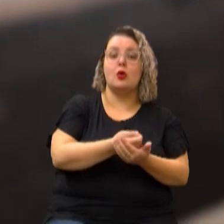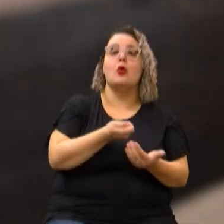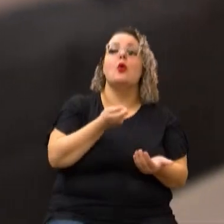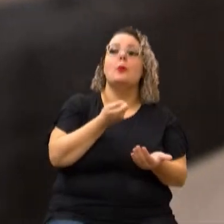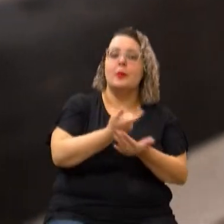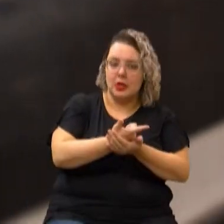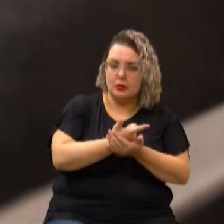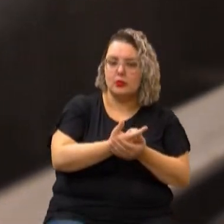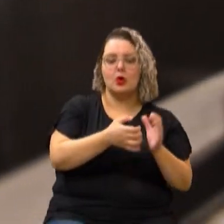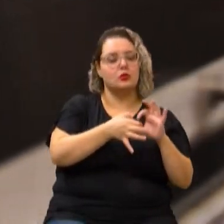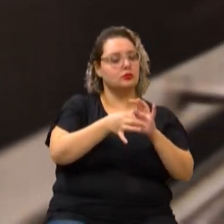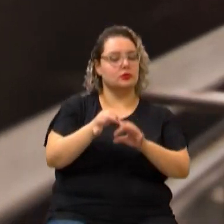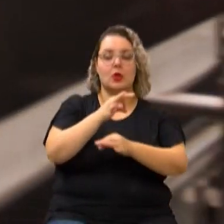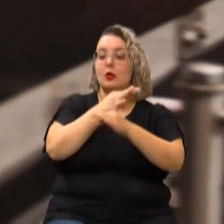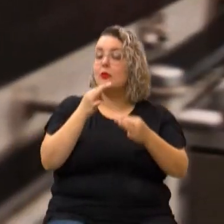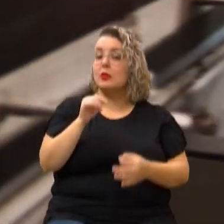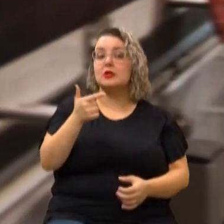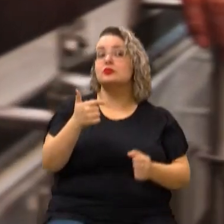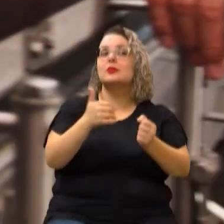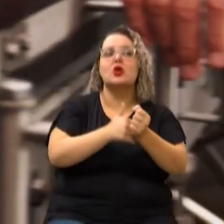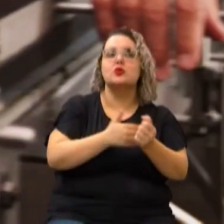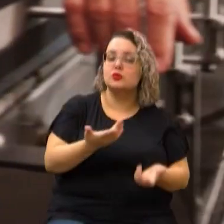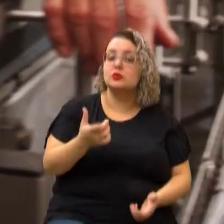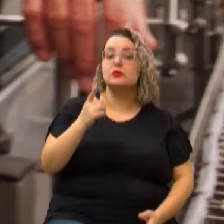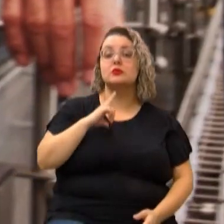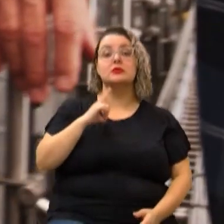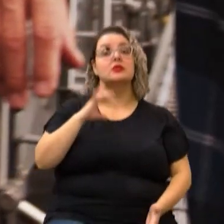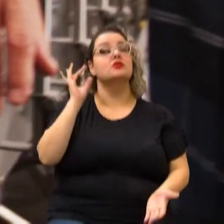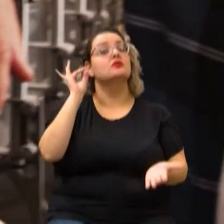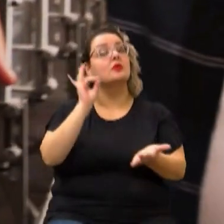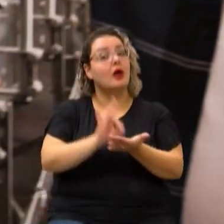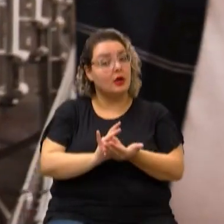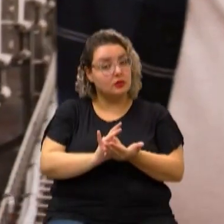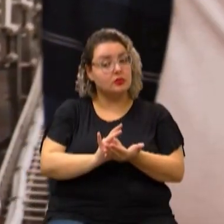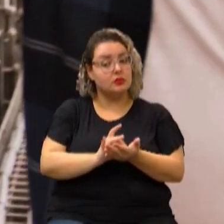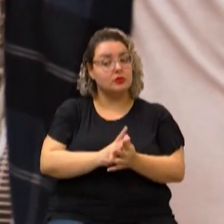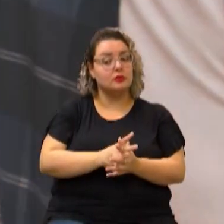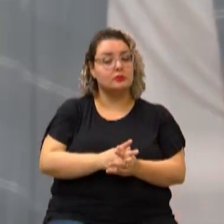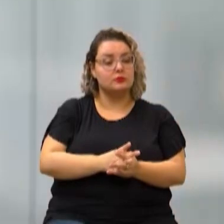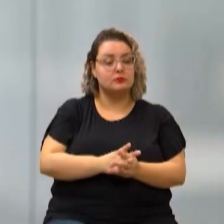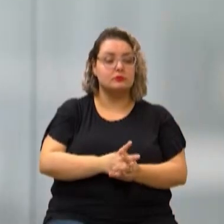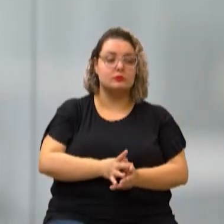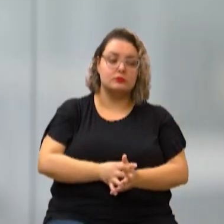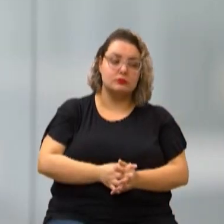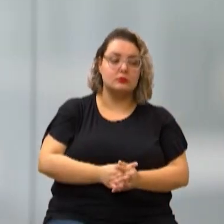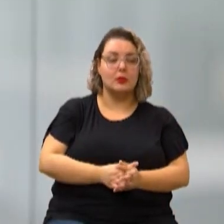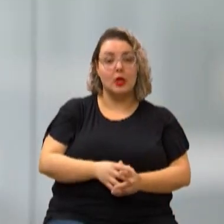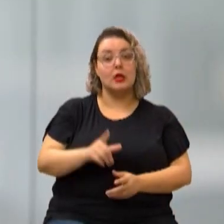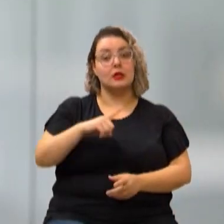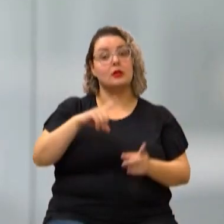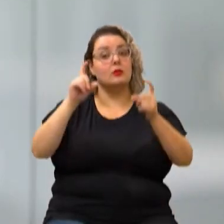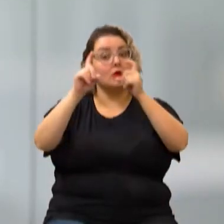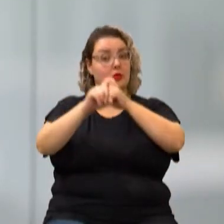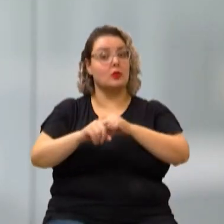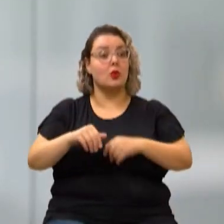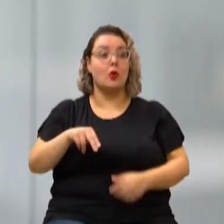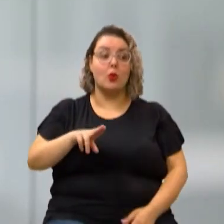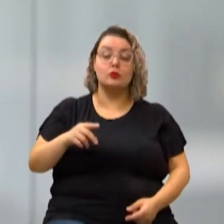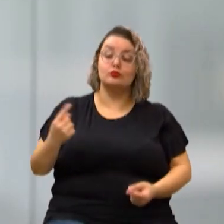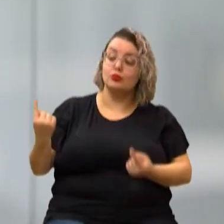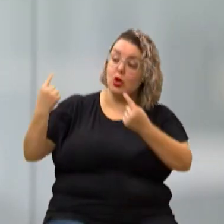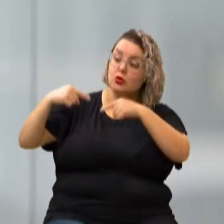Professor, como combater a inflação? Existe algum método, algum jeito? Como a gente comentou, né? Os